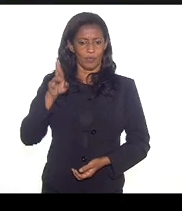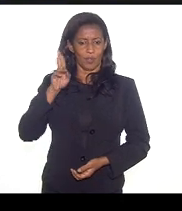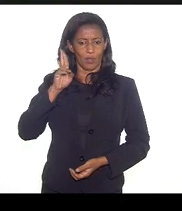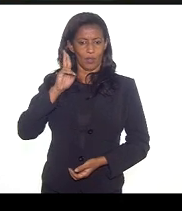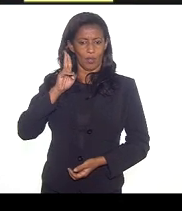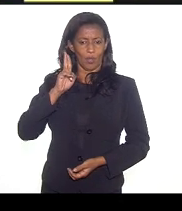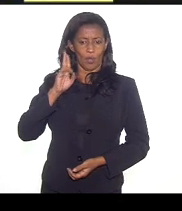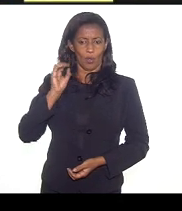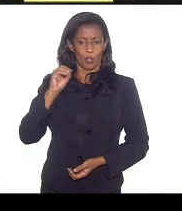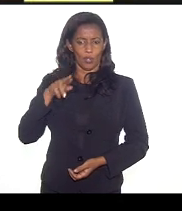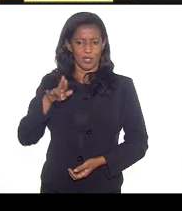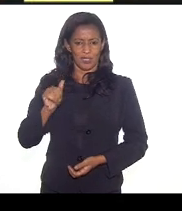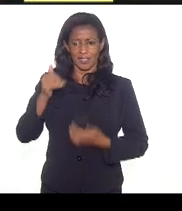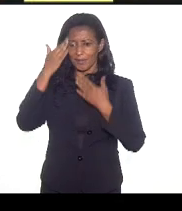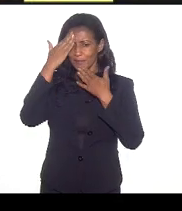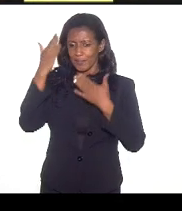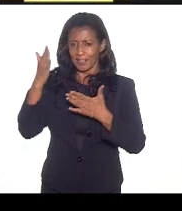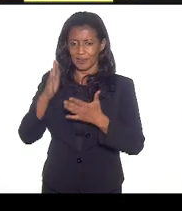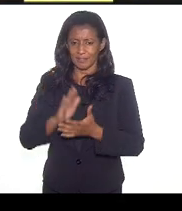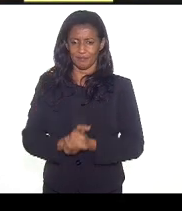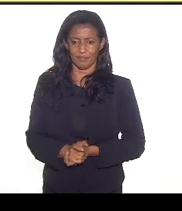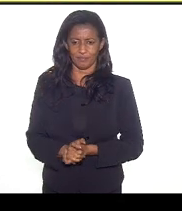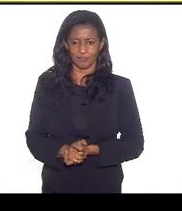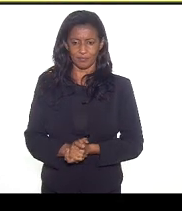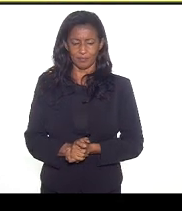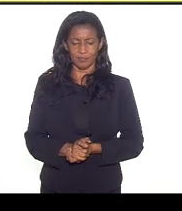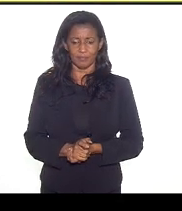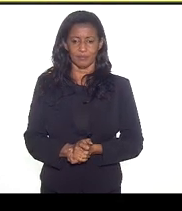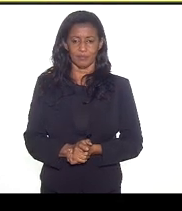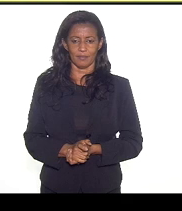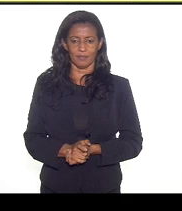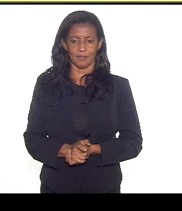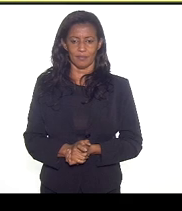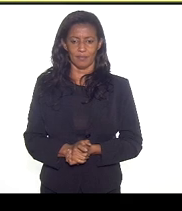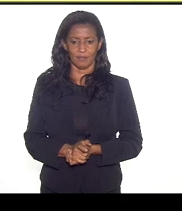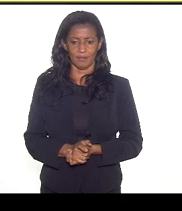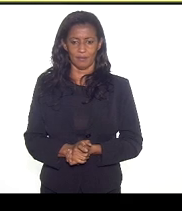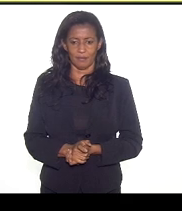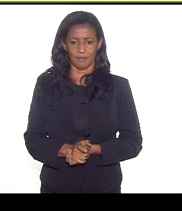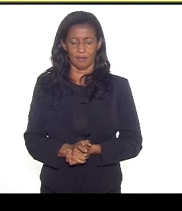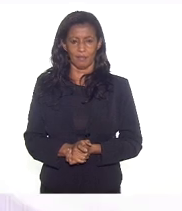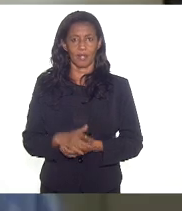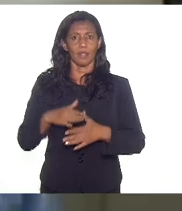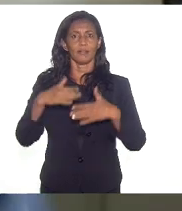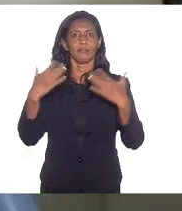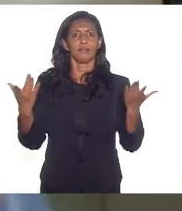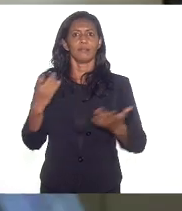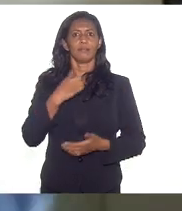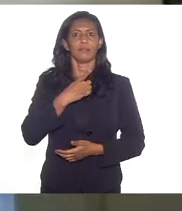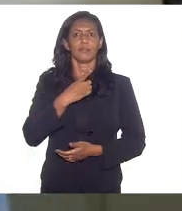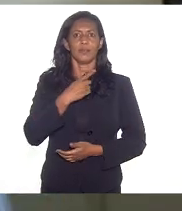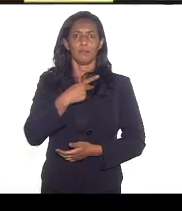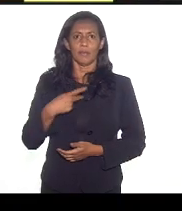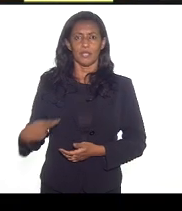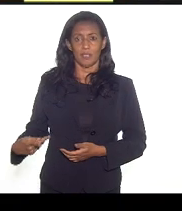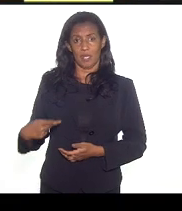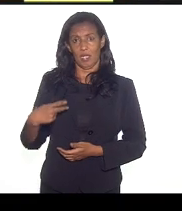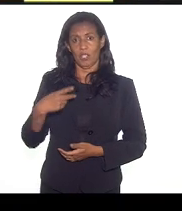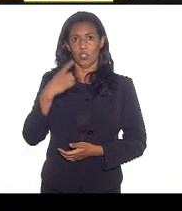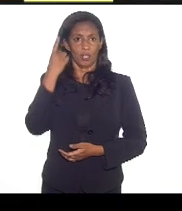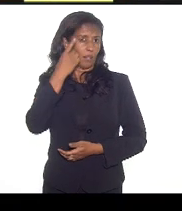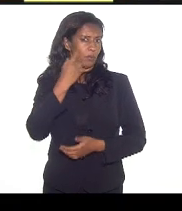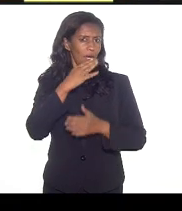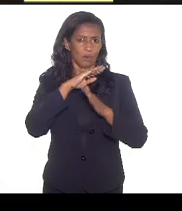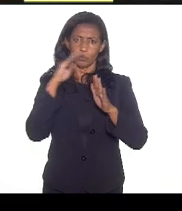favor. Obrigada, senhor presidente. Senhor presidente, senhores deputados, deputadas, gostaria de cumprimentar a